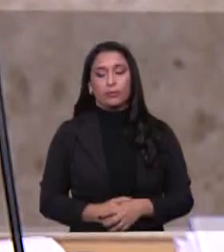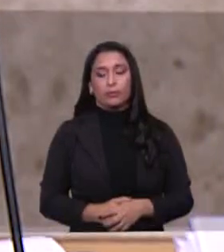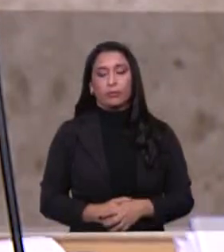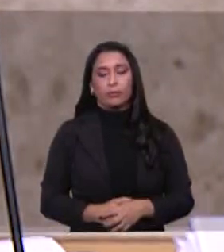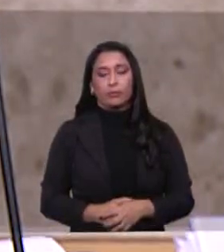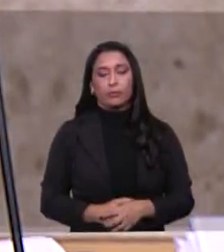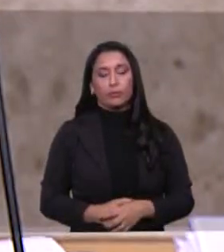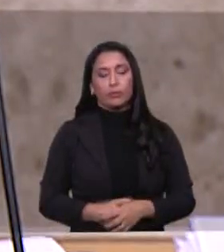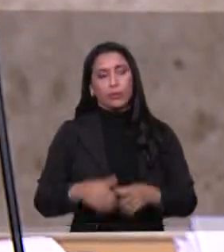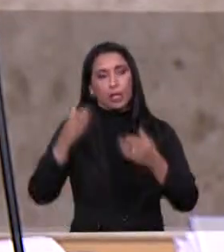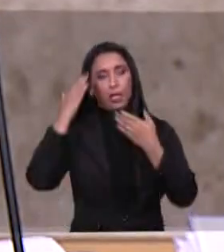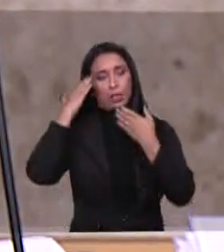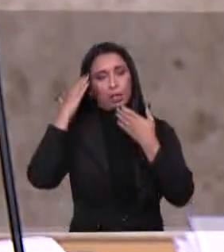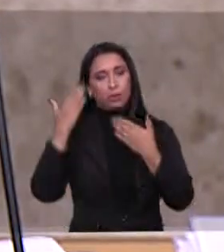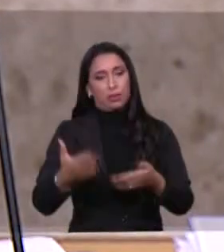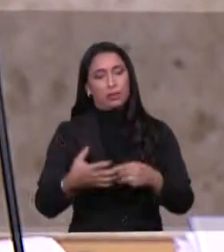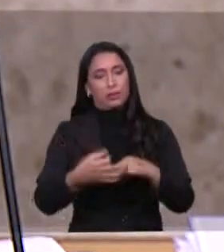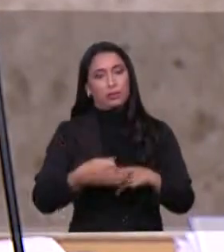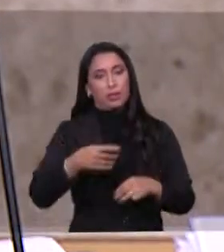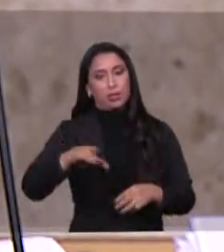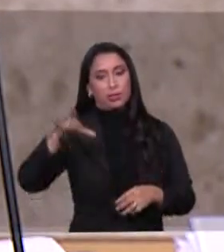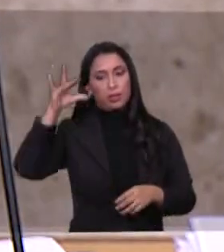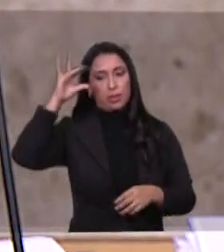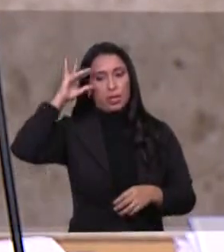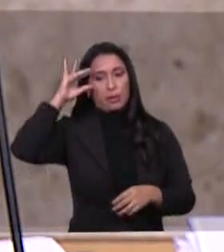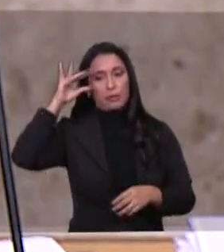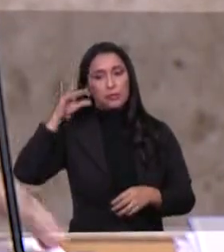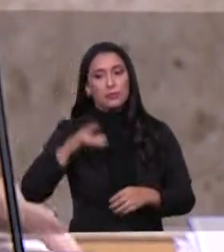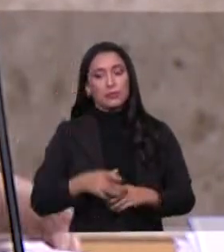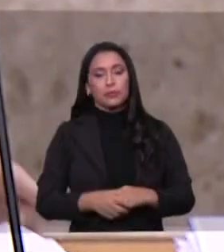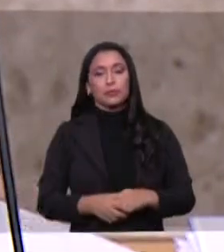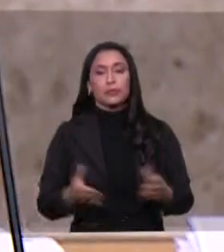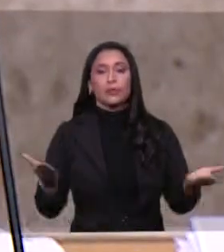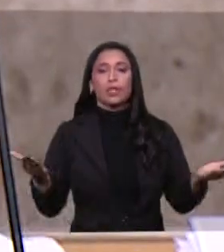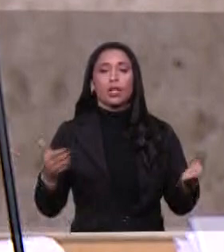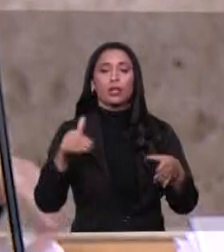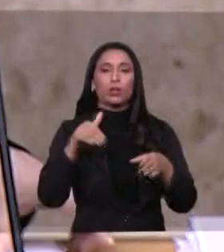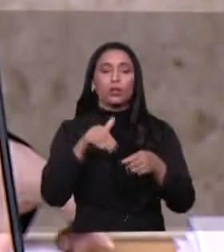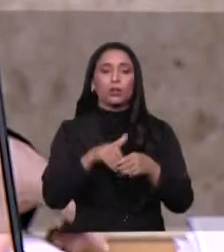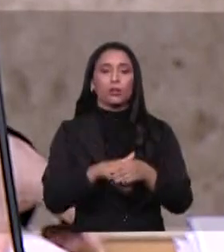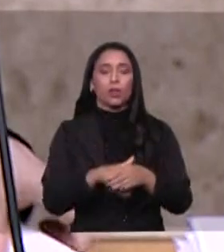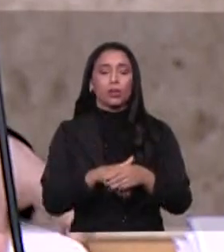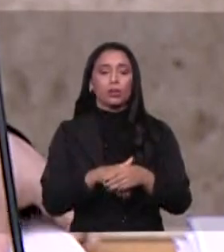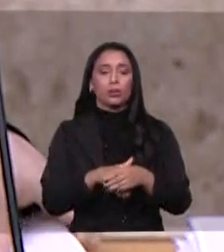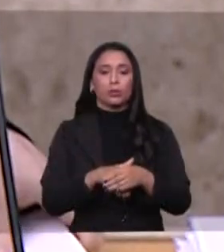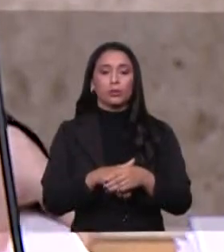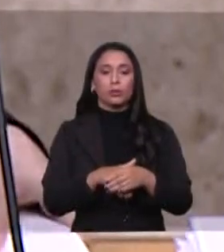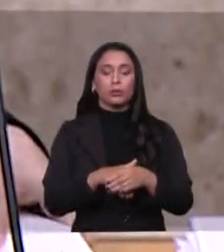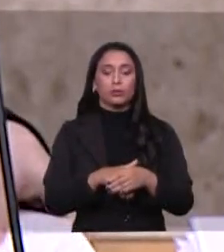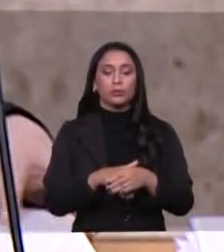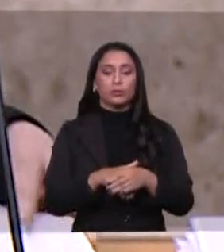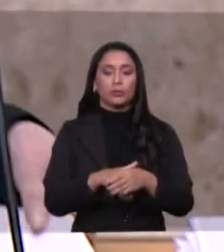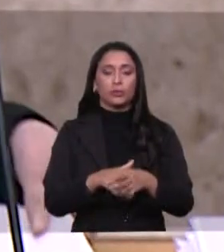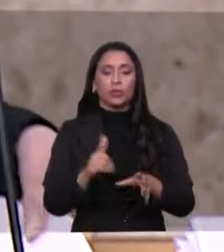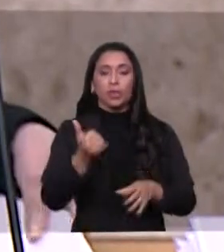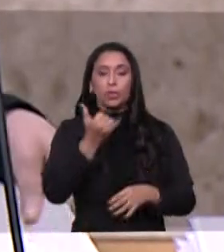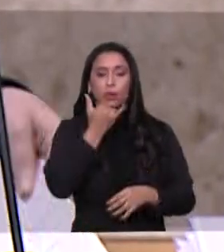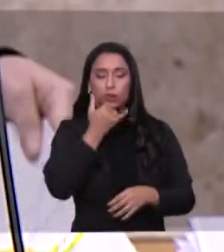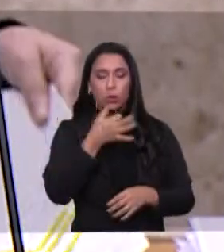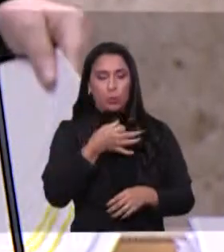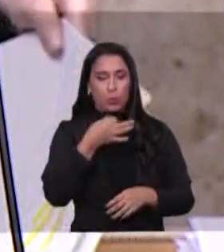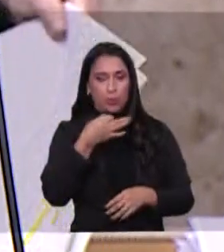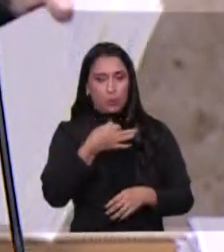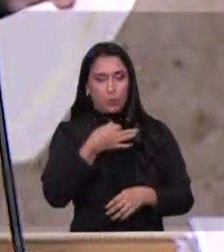Agradeço ao ministro André e colho agora... Ministra Rosa Weber, presidente do STF. Senhora presidente, pois